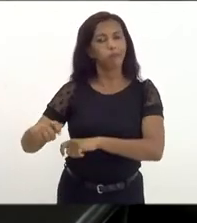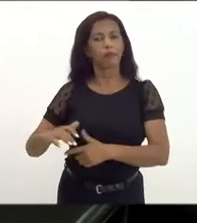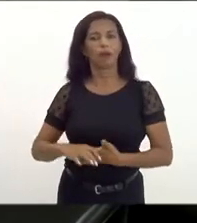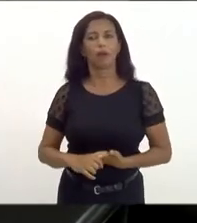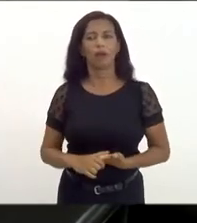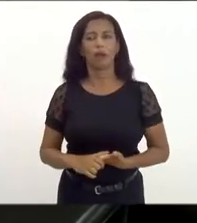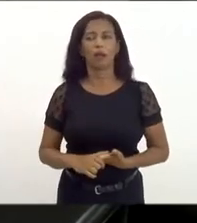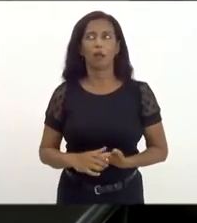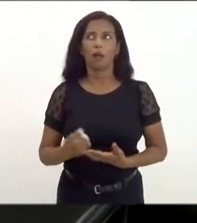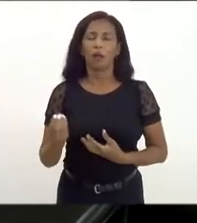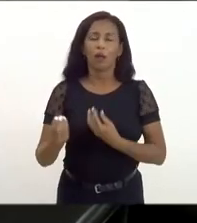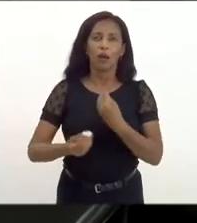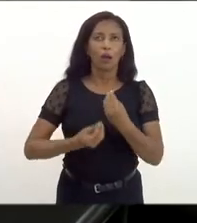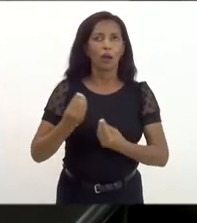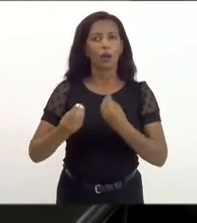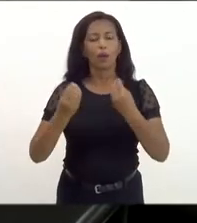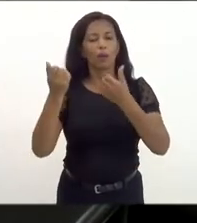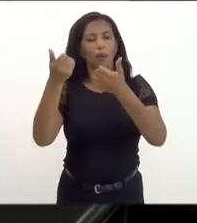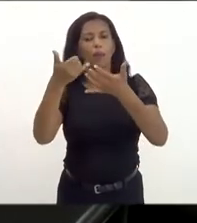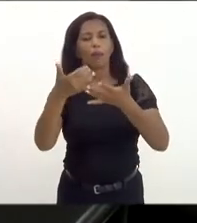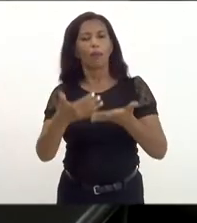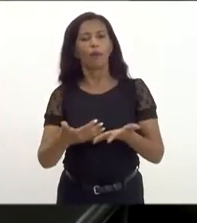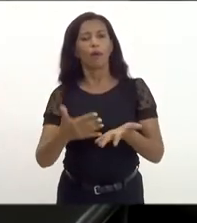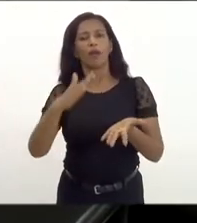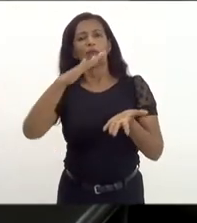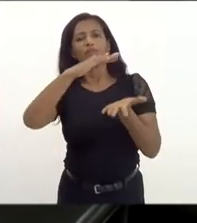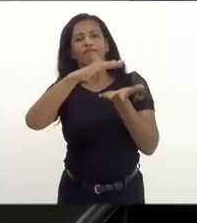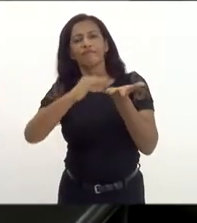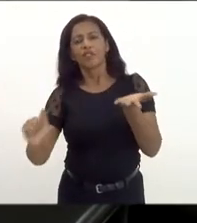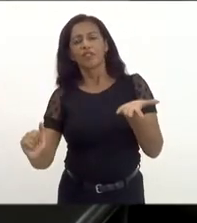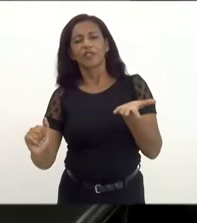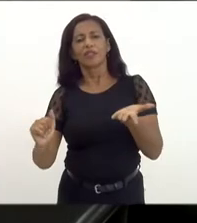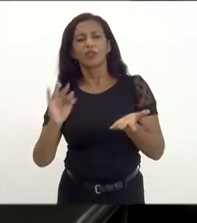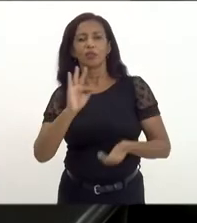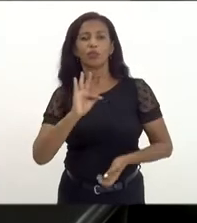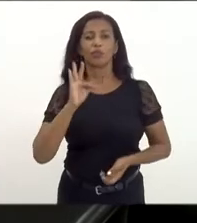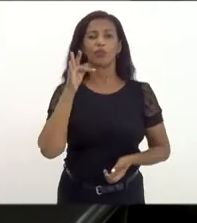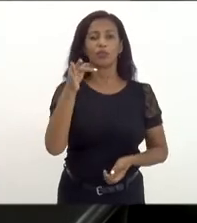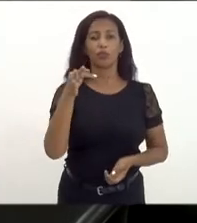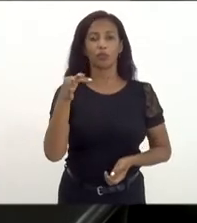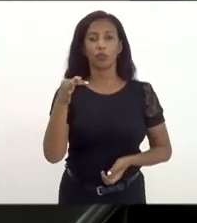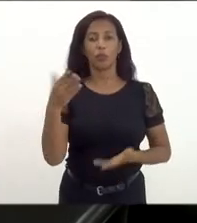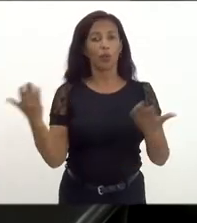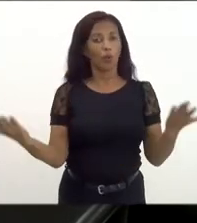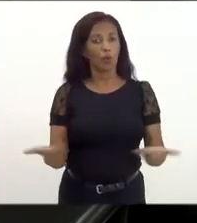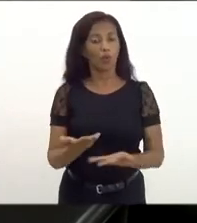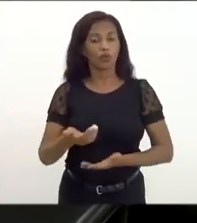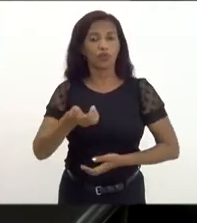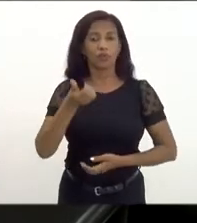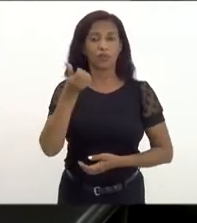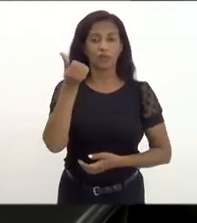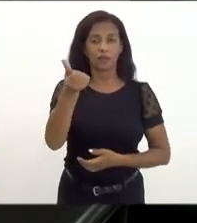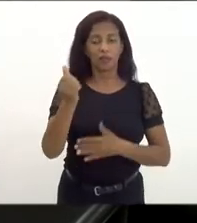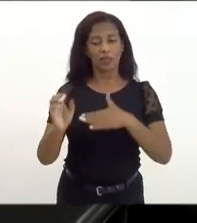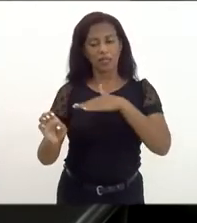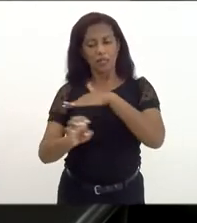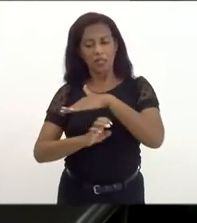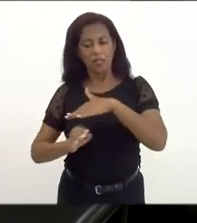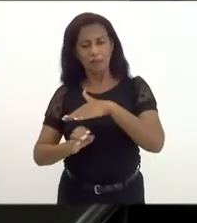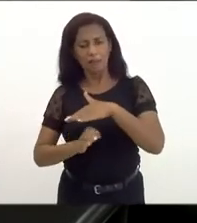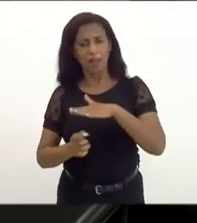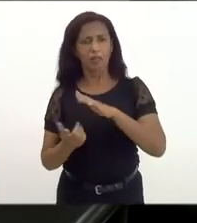como eu posso dizer Este em flores do Futuro aquelas seis empresas hoje que nós apresentamos